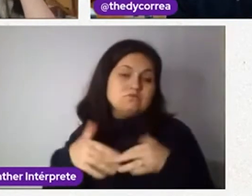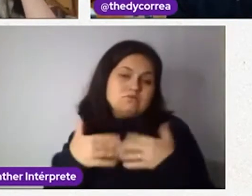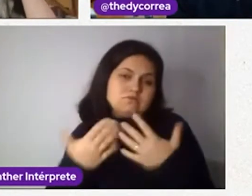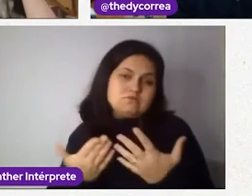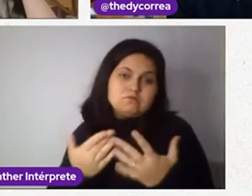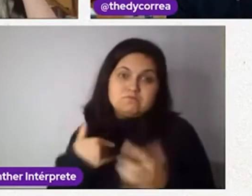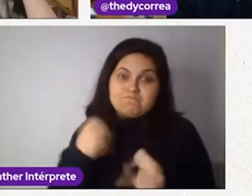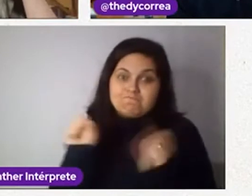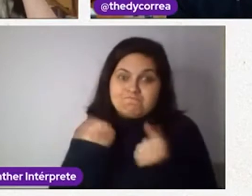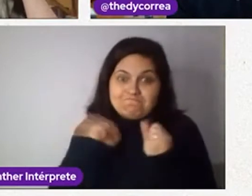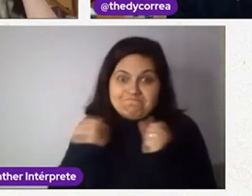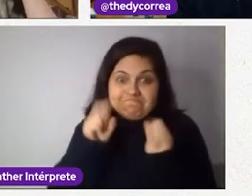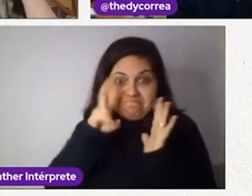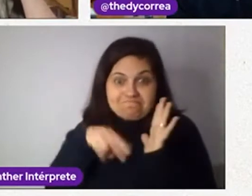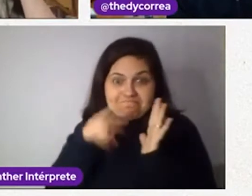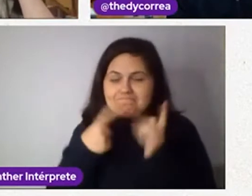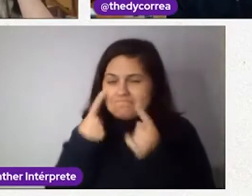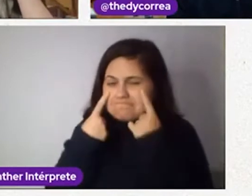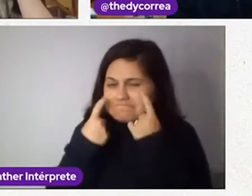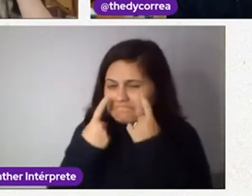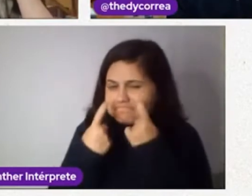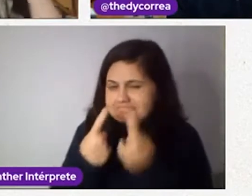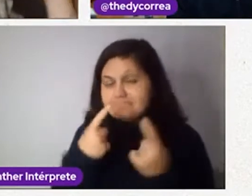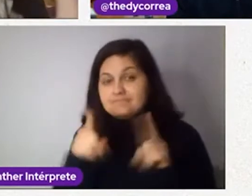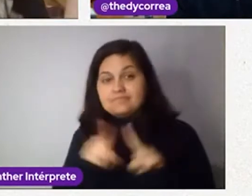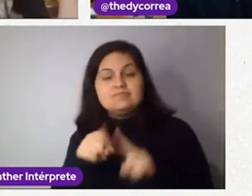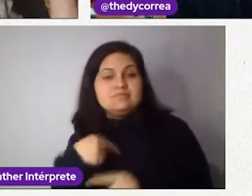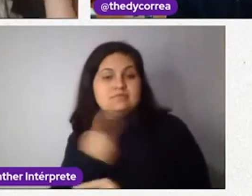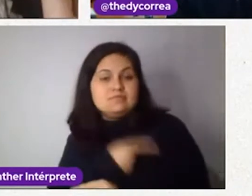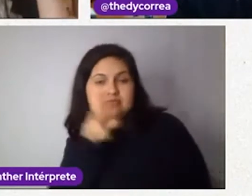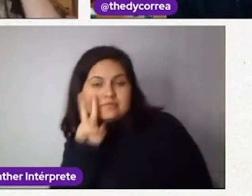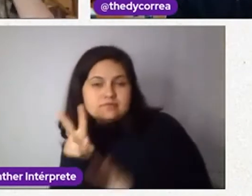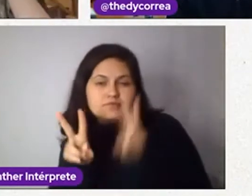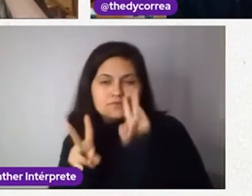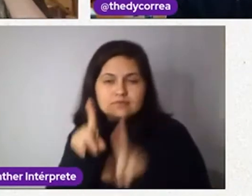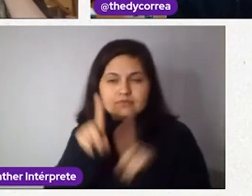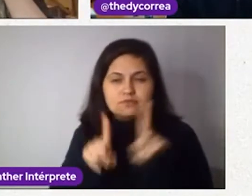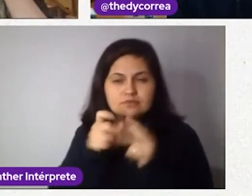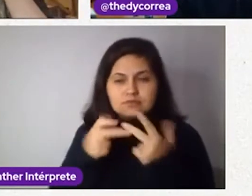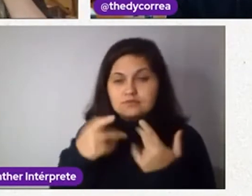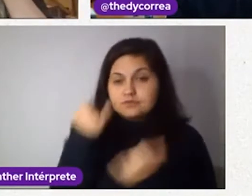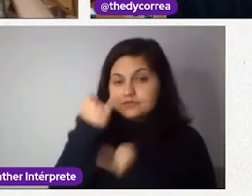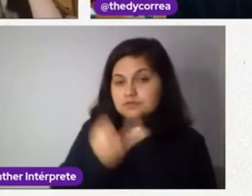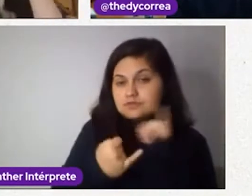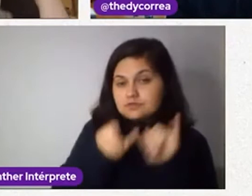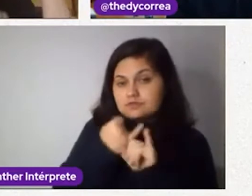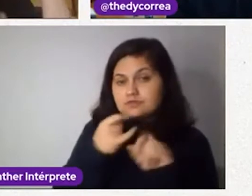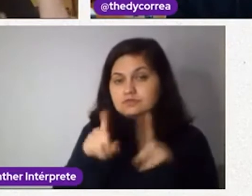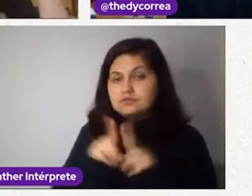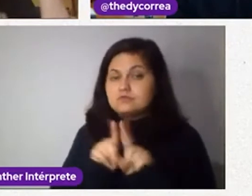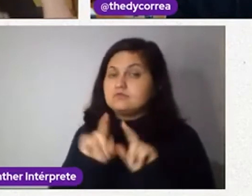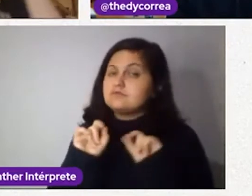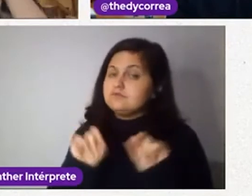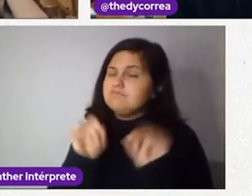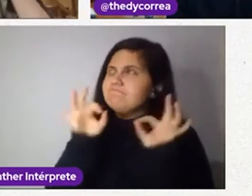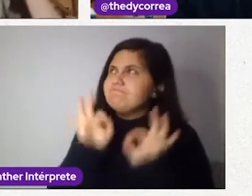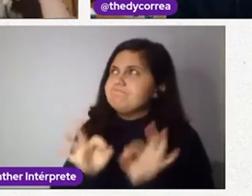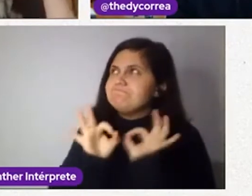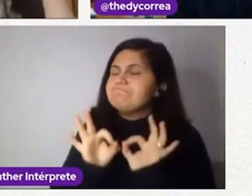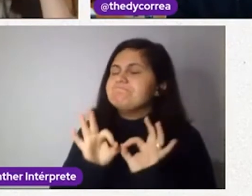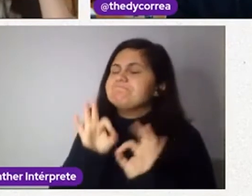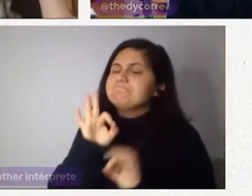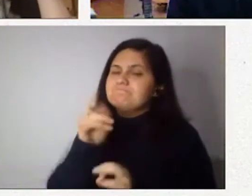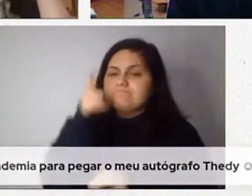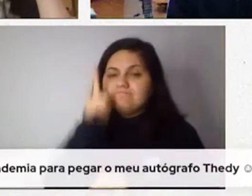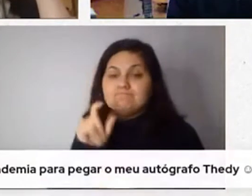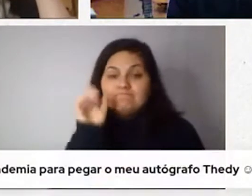louca para ler. Fiquei bem curiosa. A gente viu alguma coisa na internet, né? Então, e com certeza, assim que der, vamos fazer